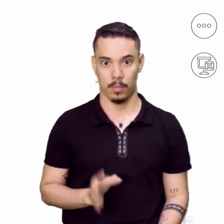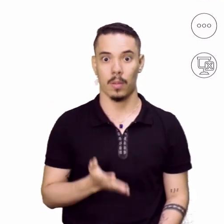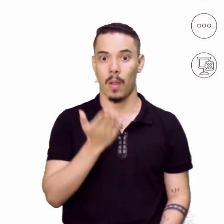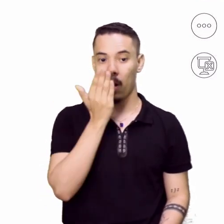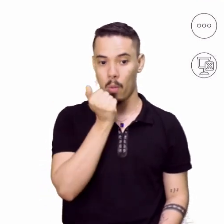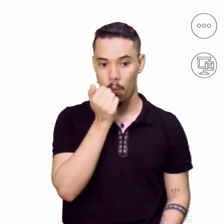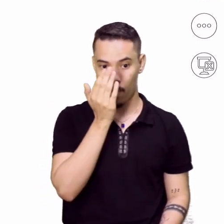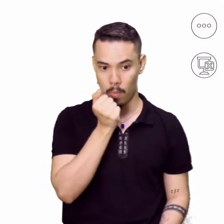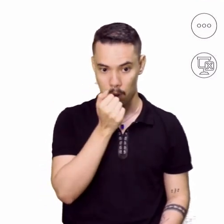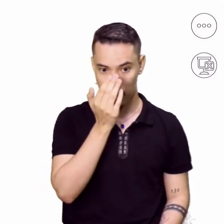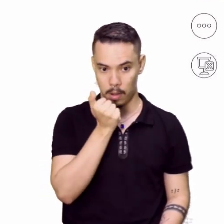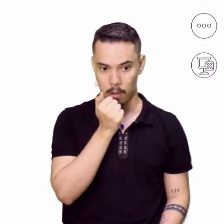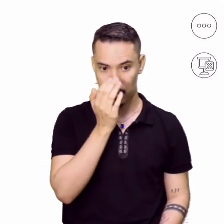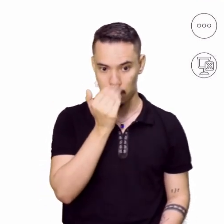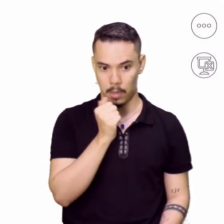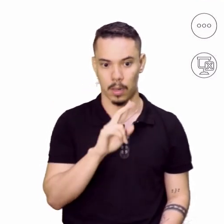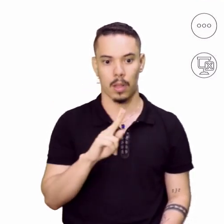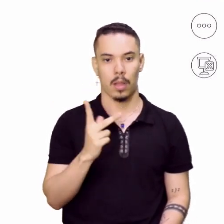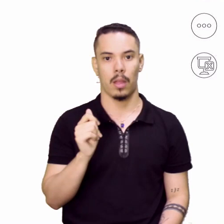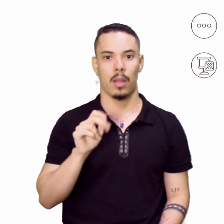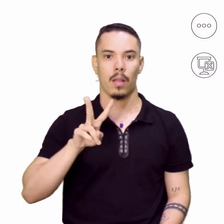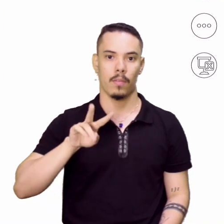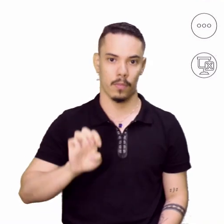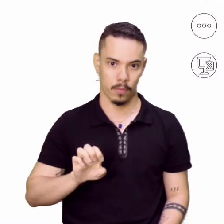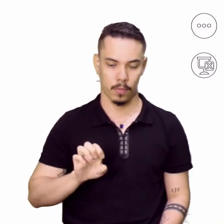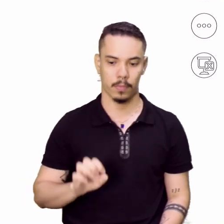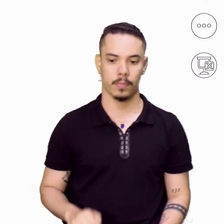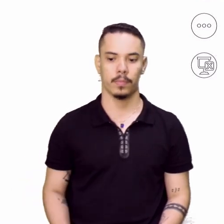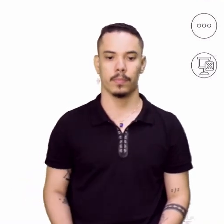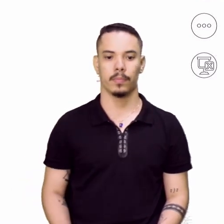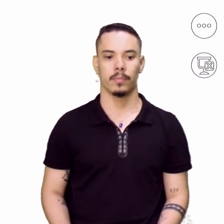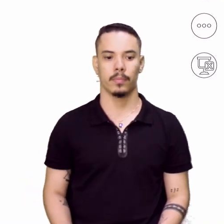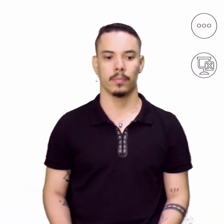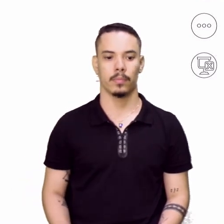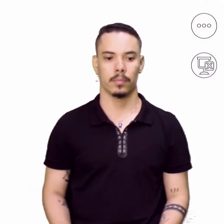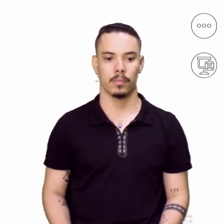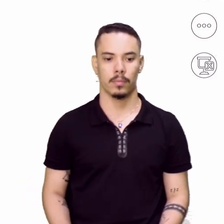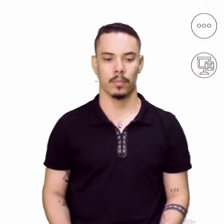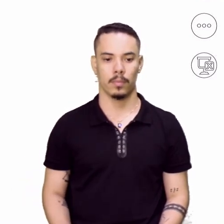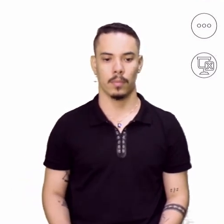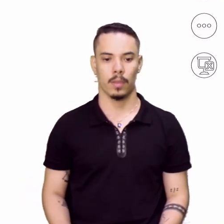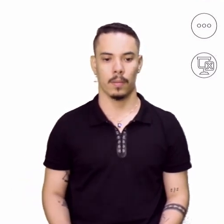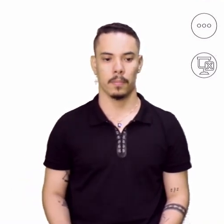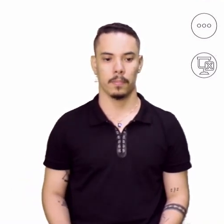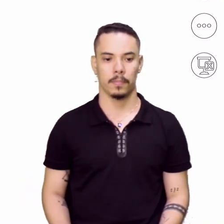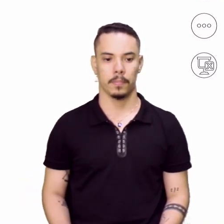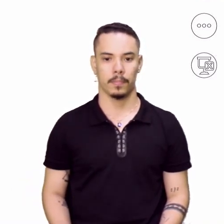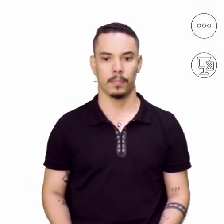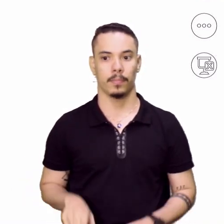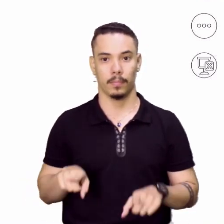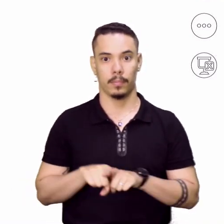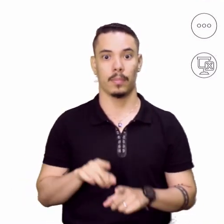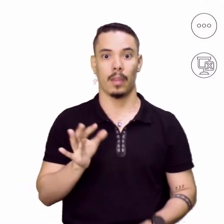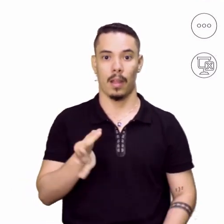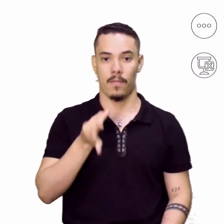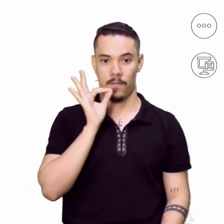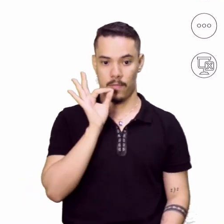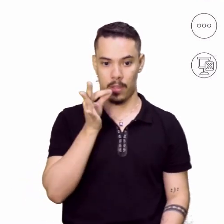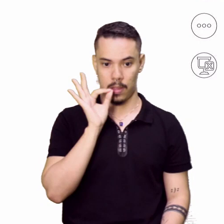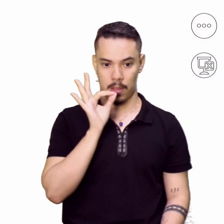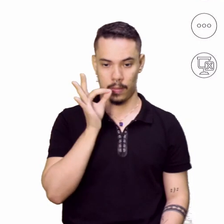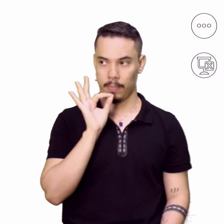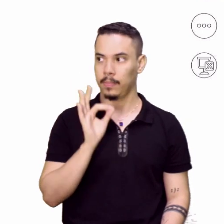usa o verbo have para refeições então I will have my Breakfast tomarei meu café da manhã